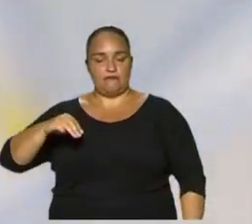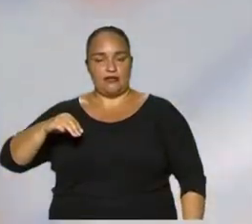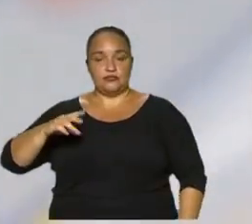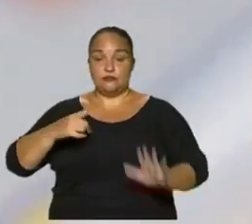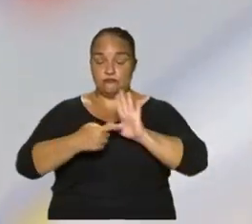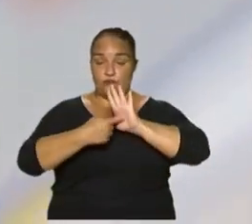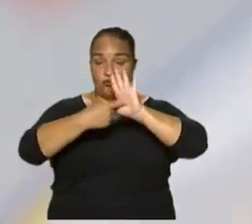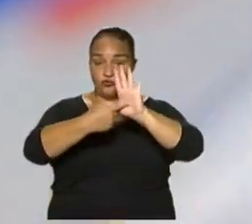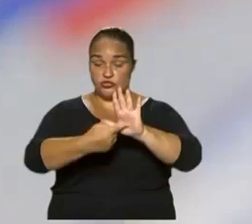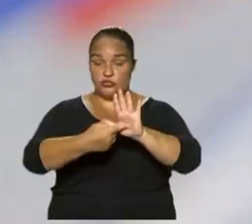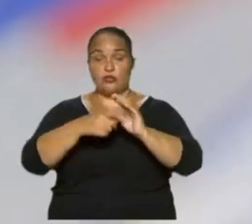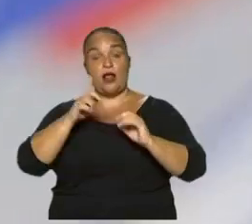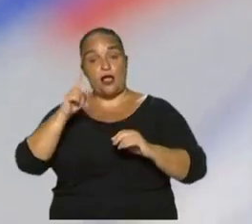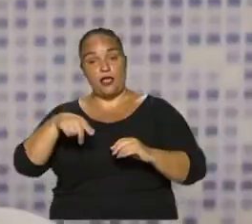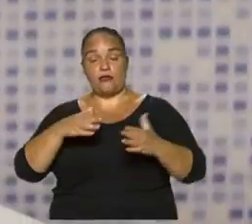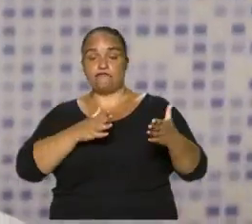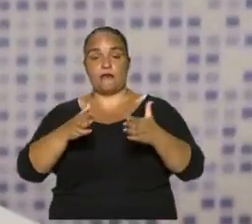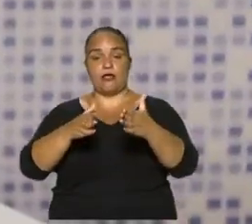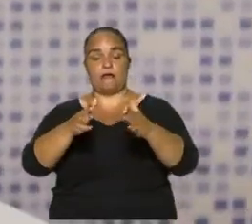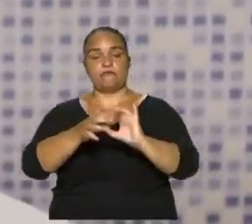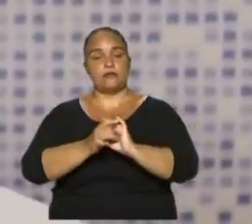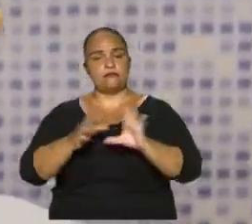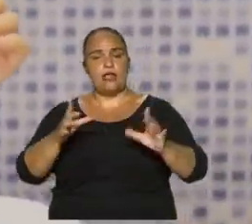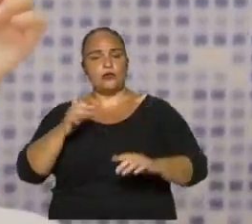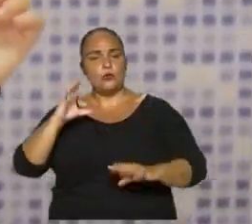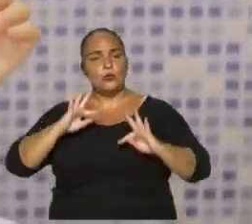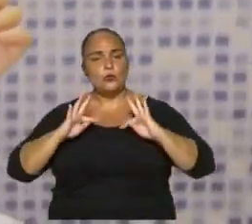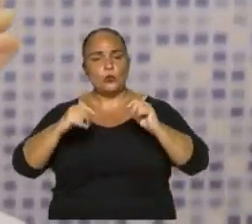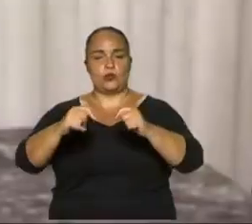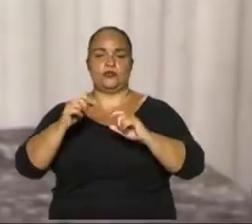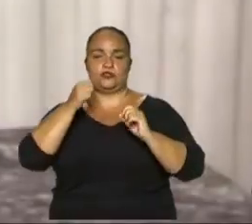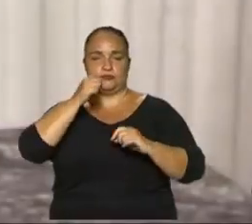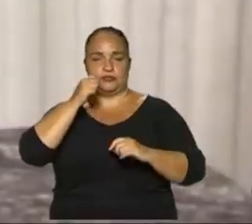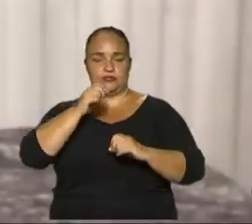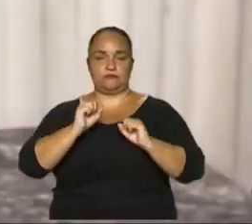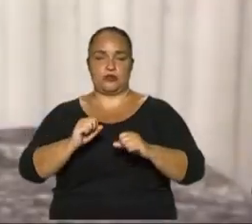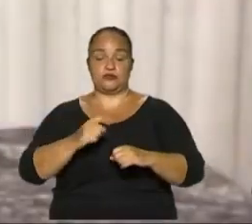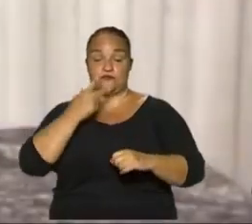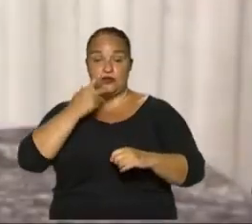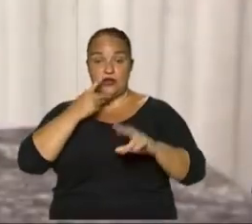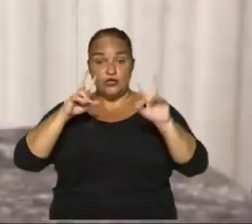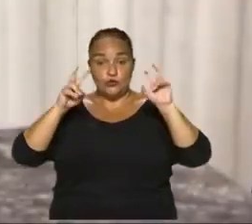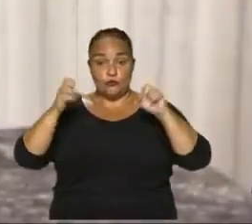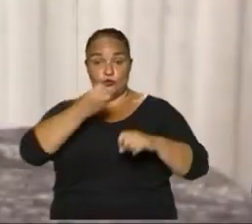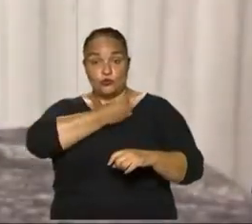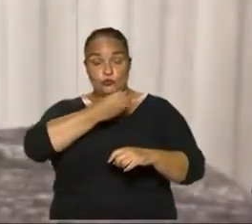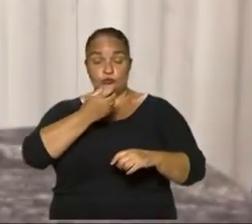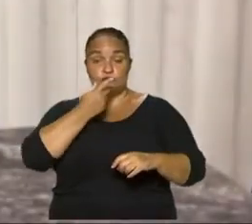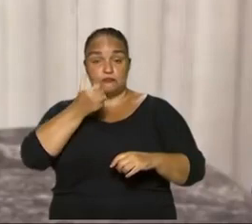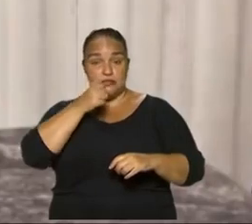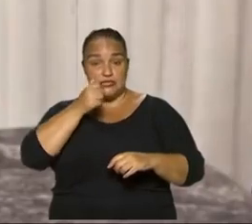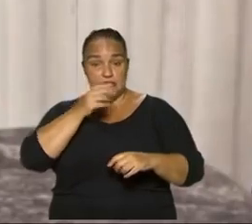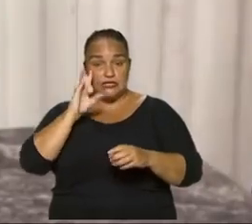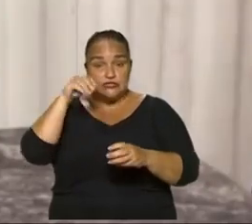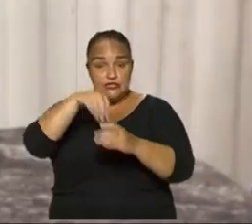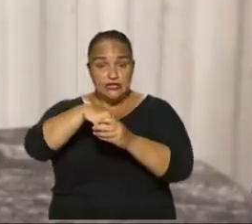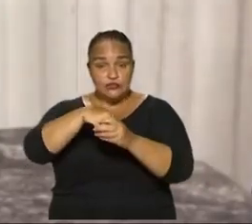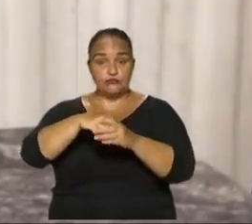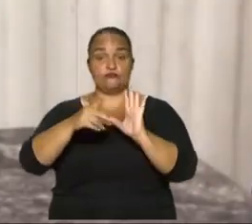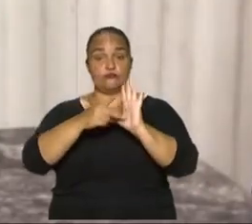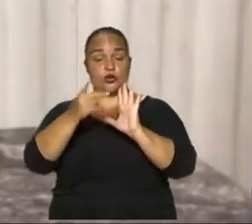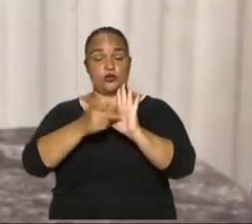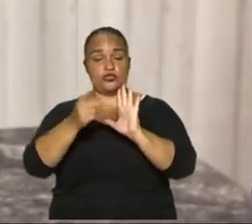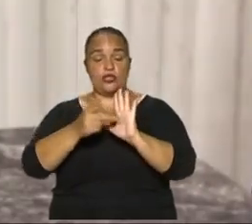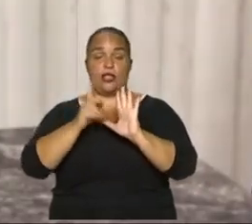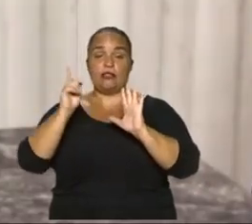mostrar que este caminho está ao alcance de todas. Falar sobre o número de meninas impactadas por esse projeto